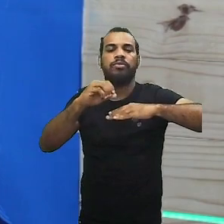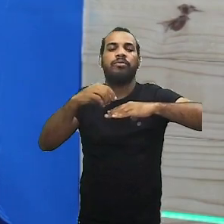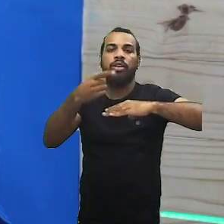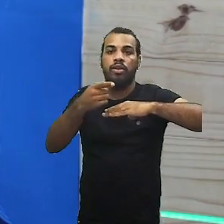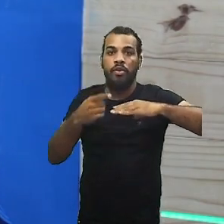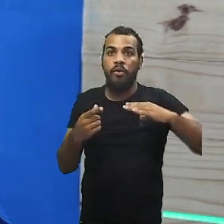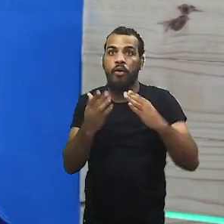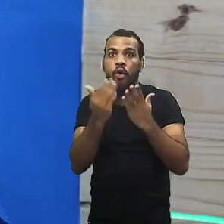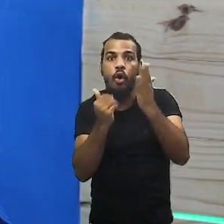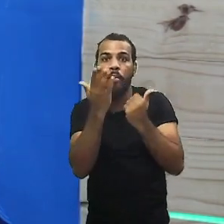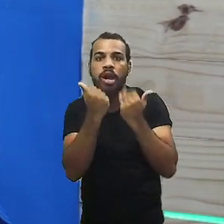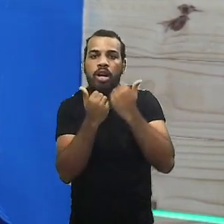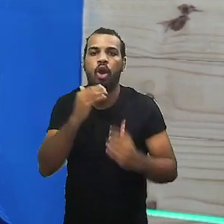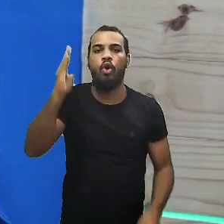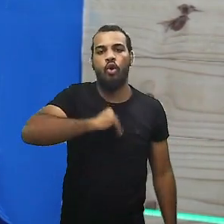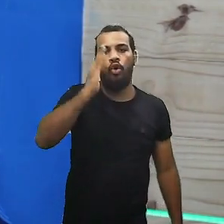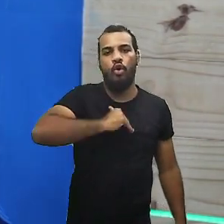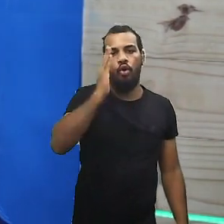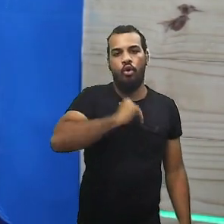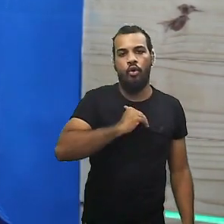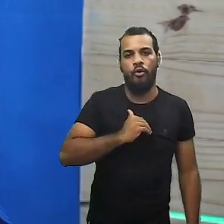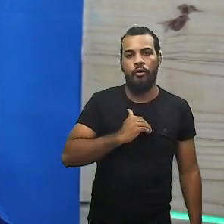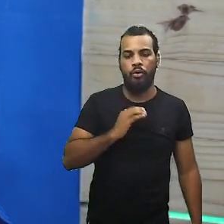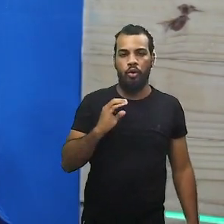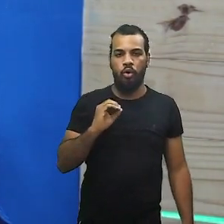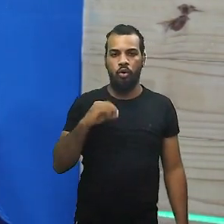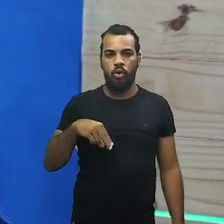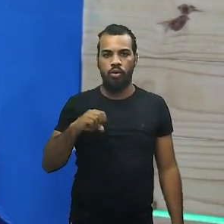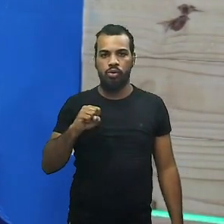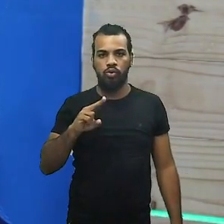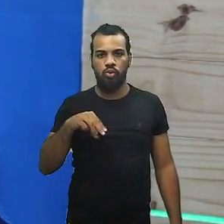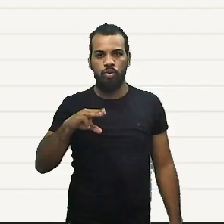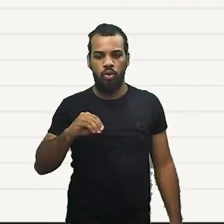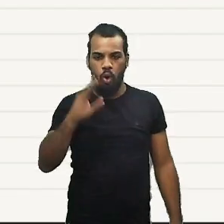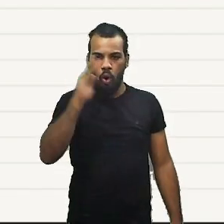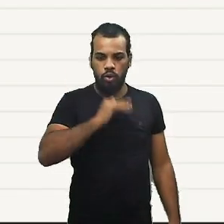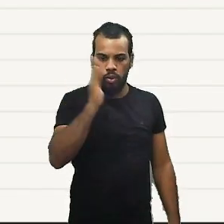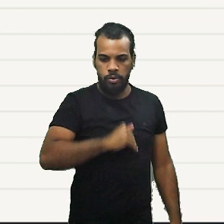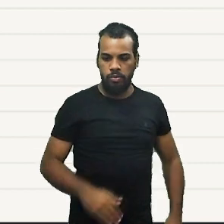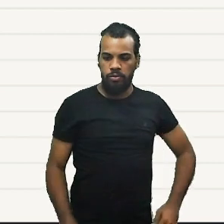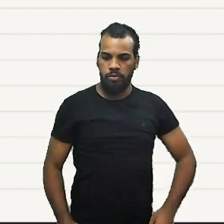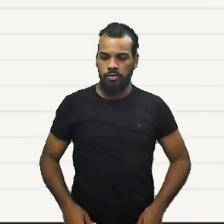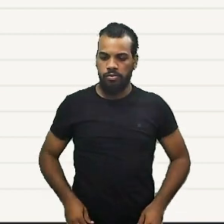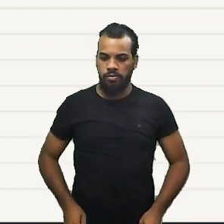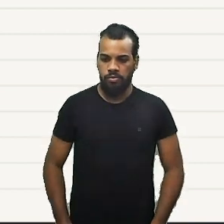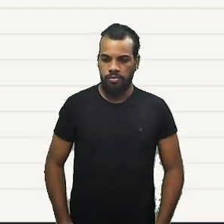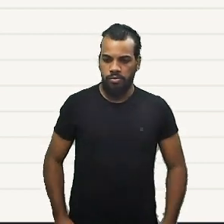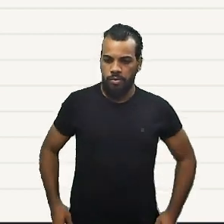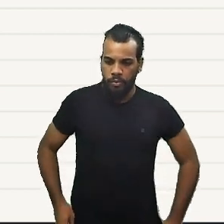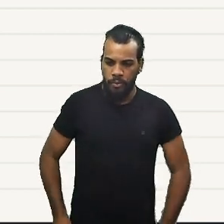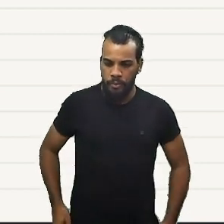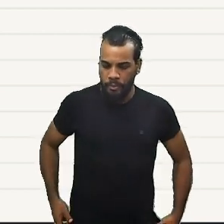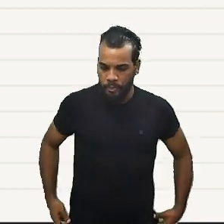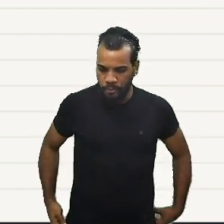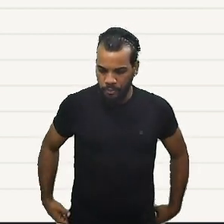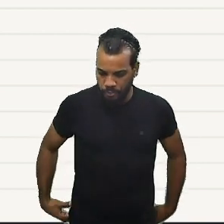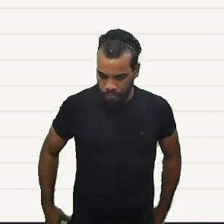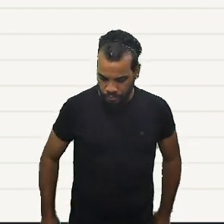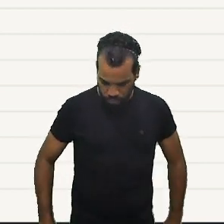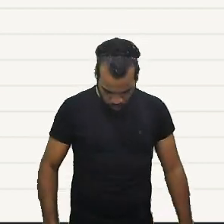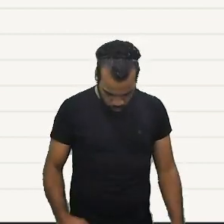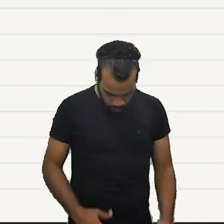era consumidor, ele só fazia comer. Tinha muita comida, tá? Bota no quadro aí, Betão, para mim. E assim, ele era consumidor